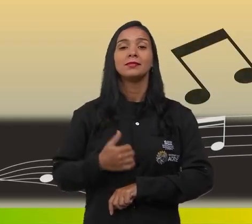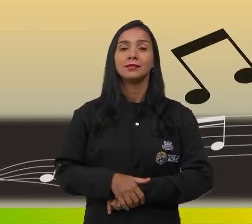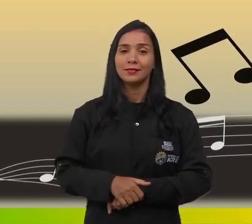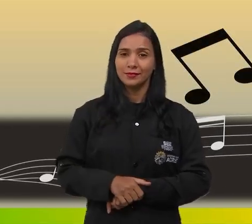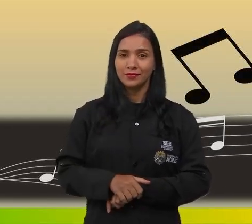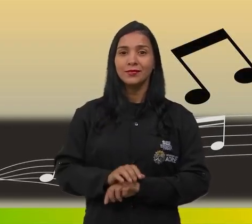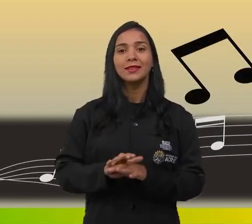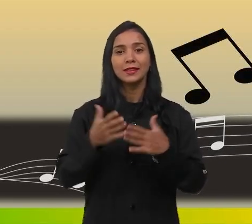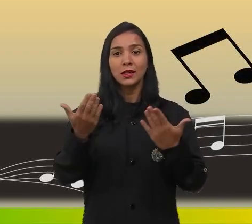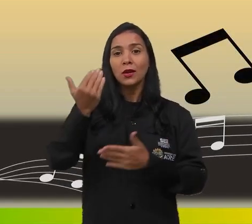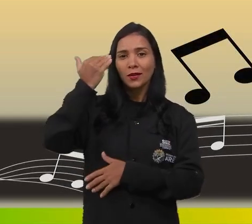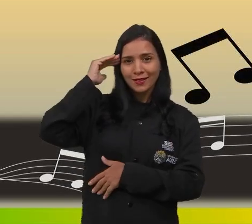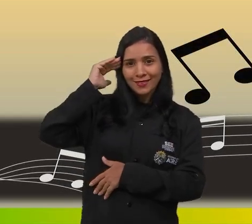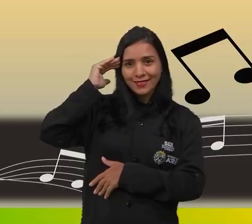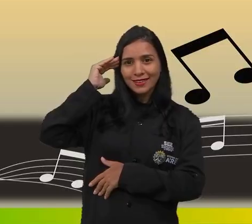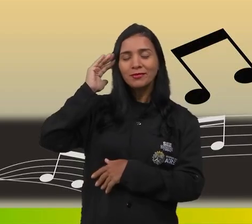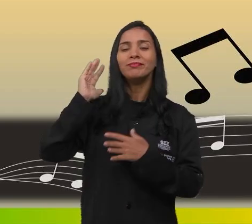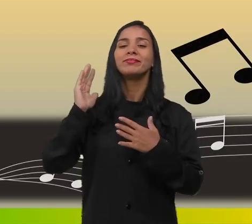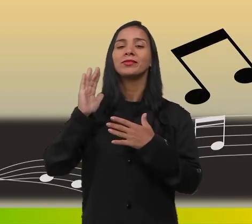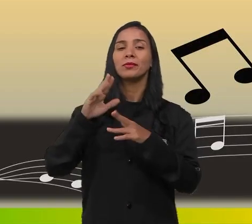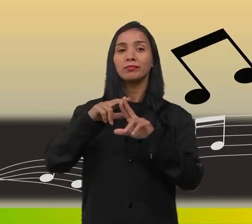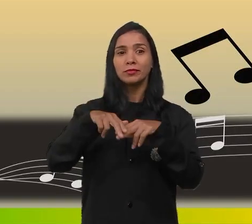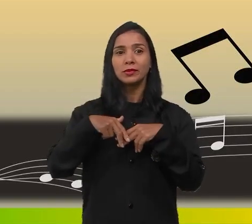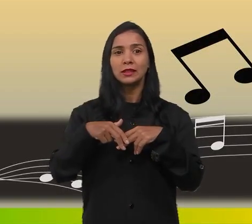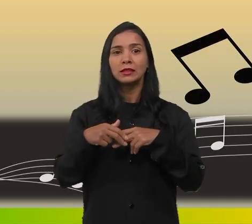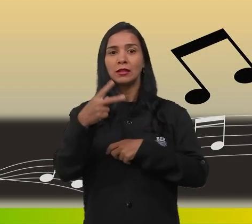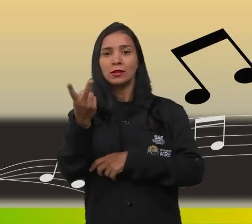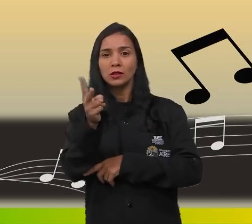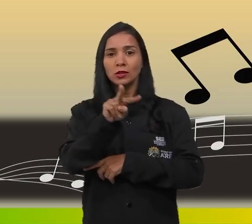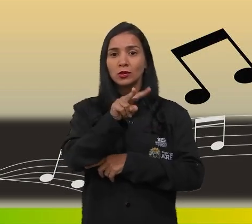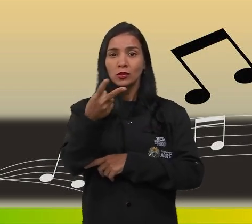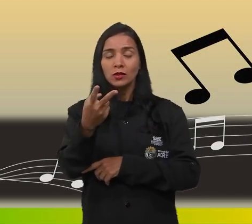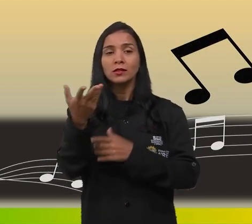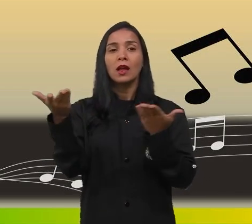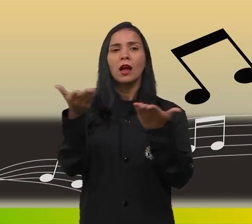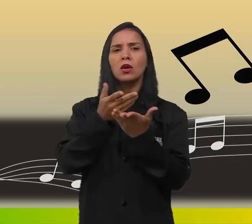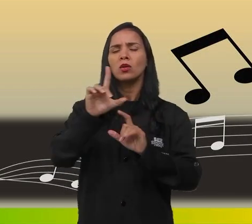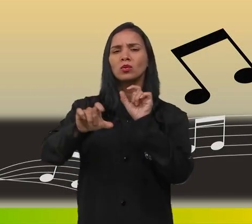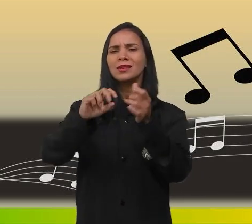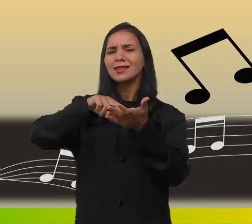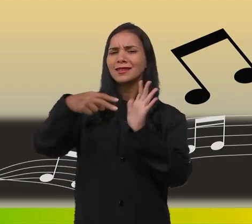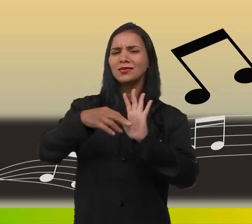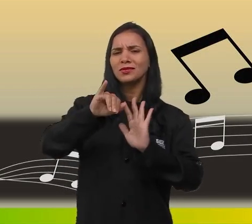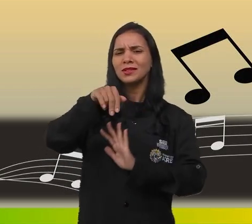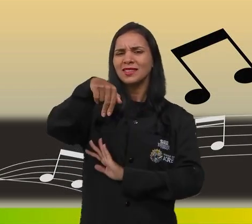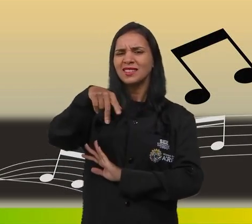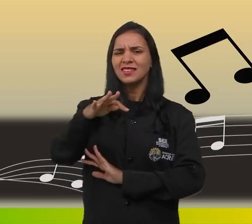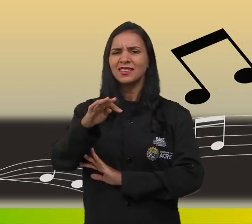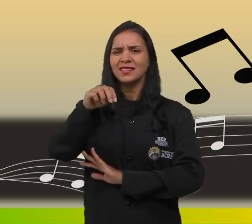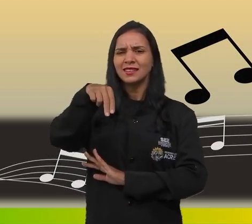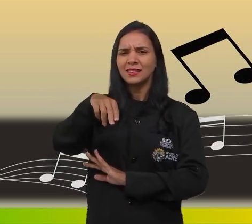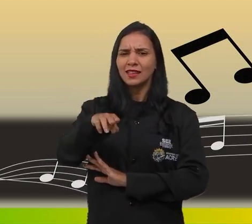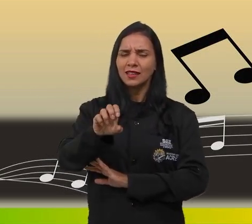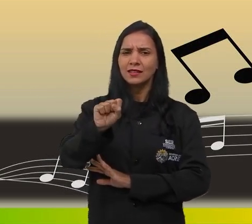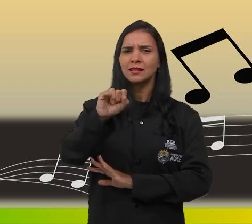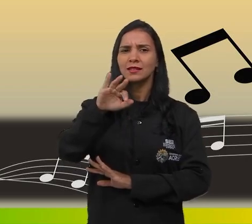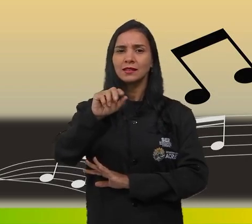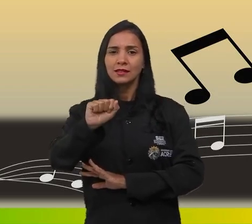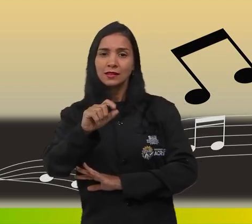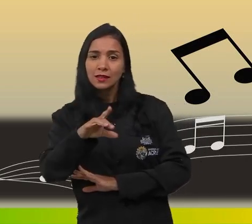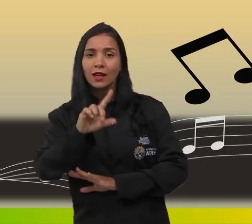Muito bem, entendido isso, a altura, nós vamos entender agora o que é a intensidade de um som, que pode ser